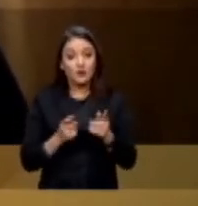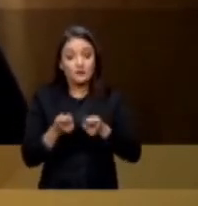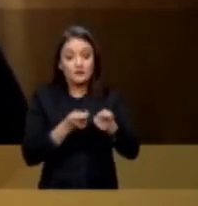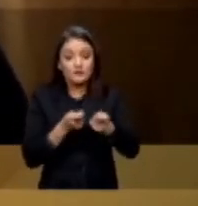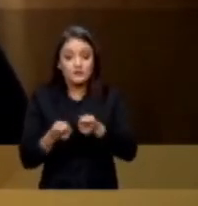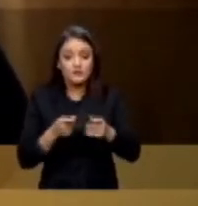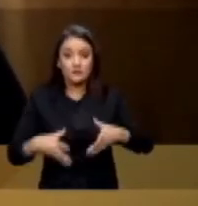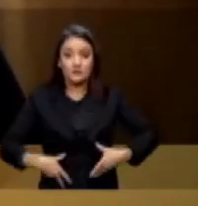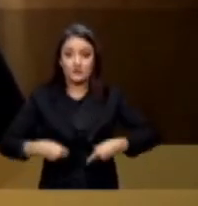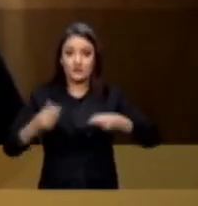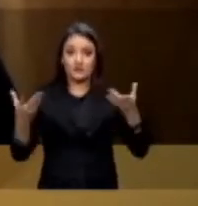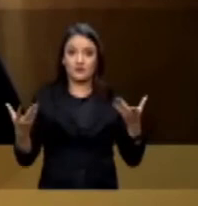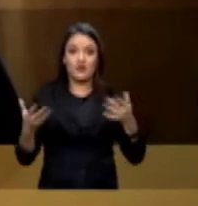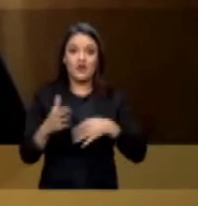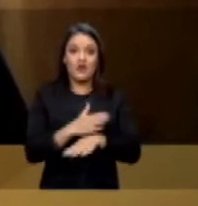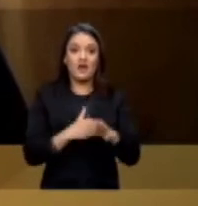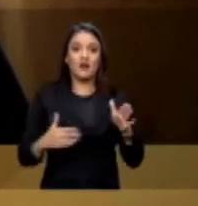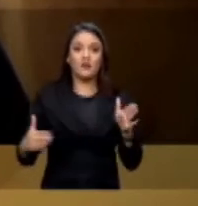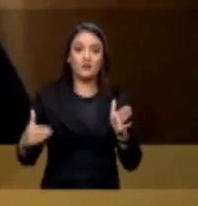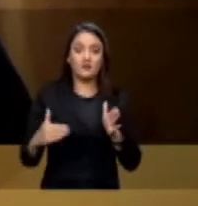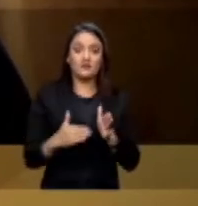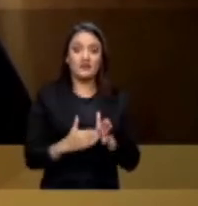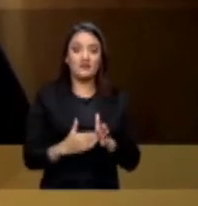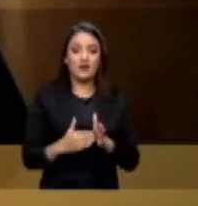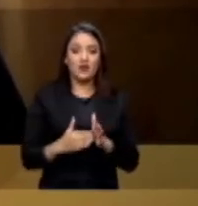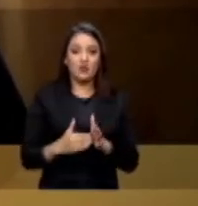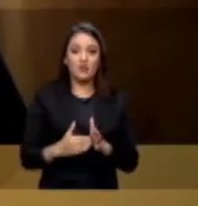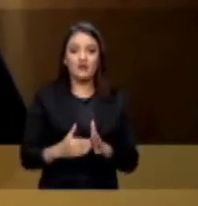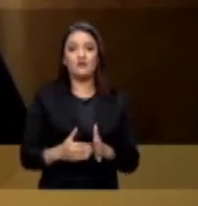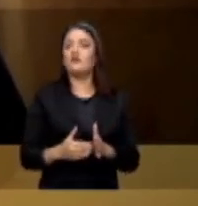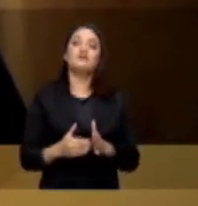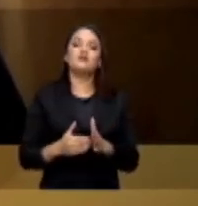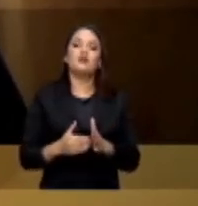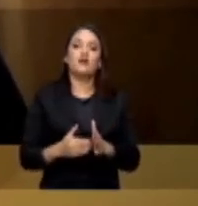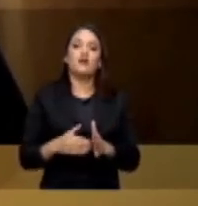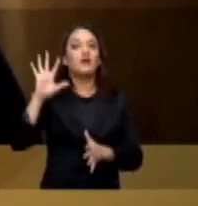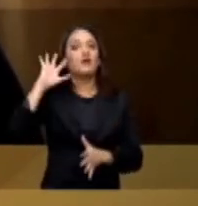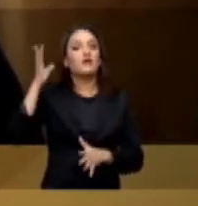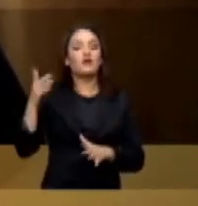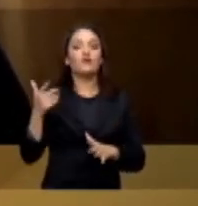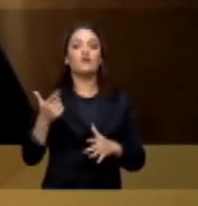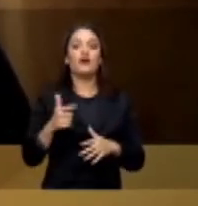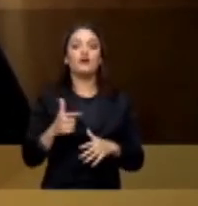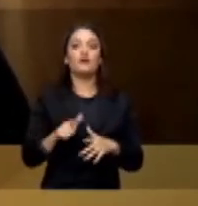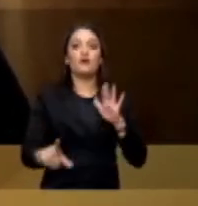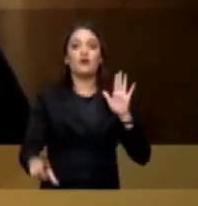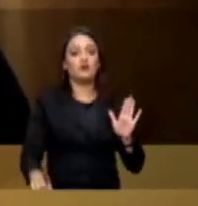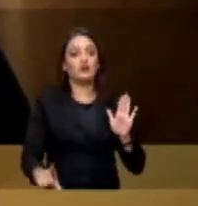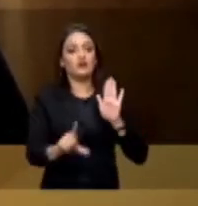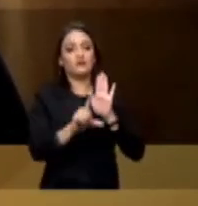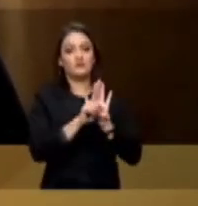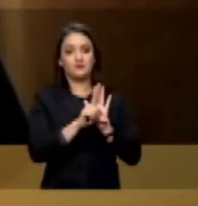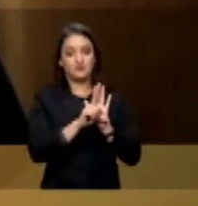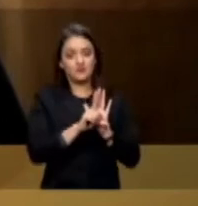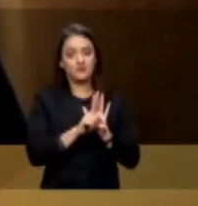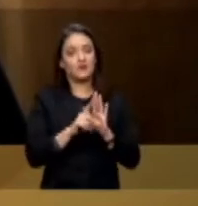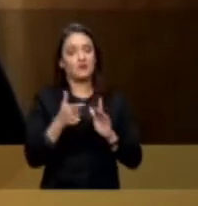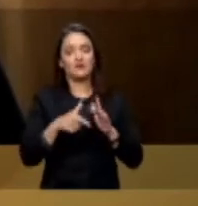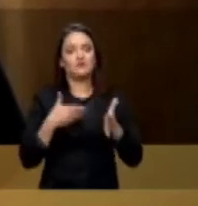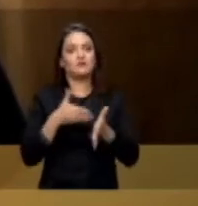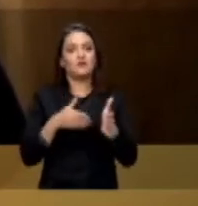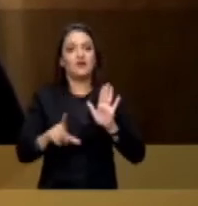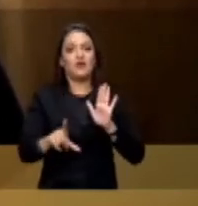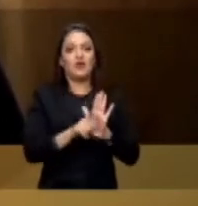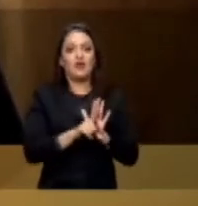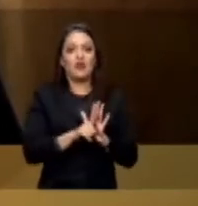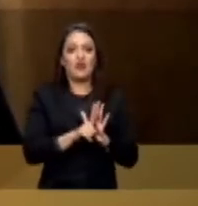as liberdades em questão não estão ofendidas pela lei antiga, que funciona há muito